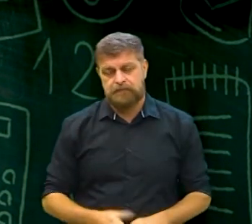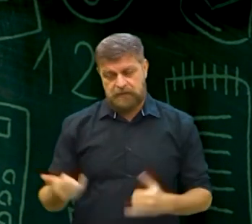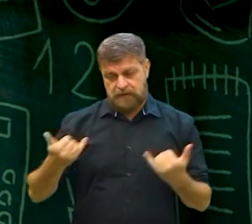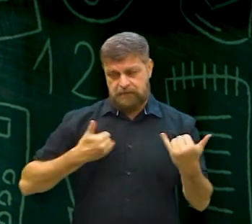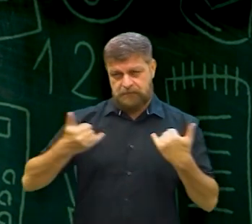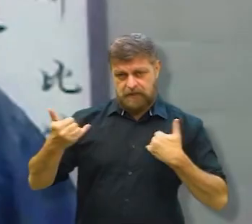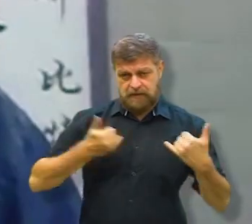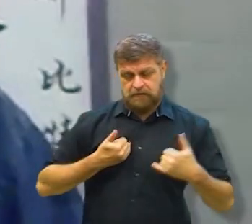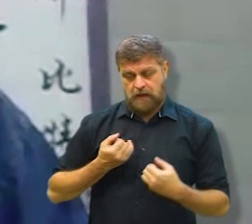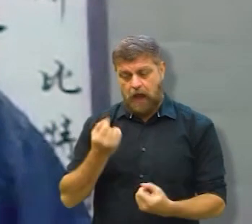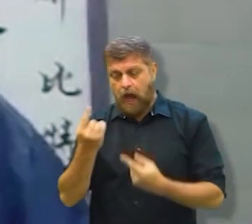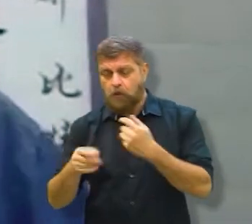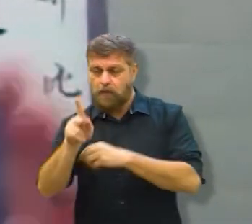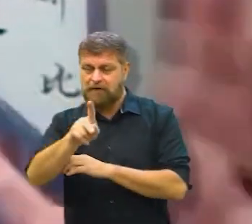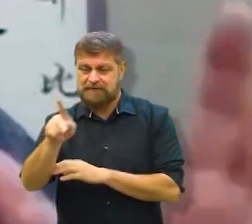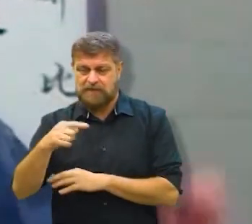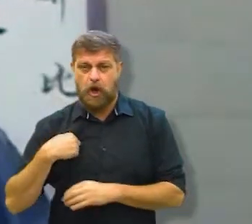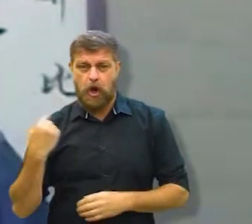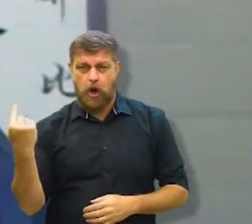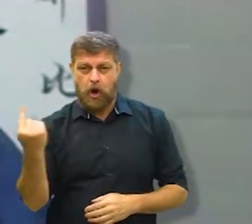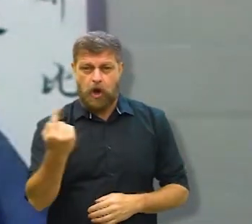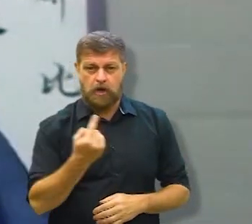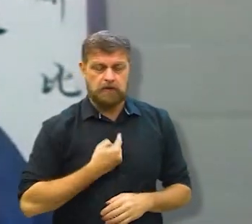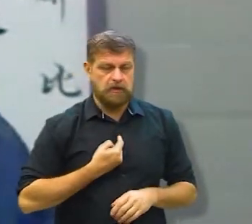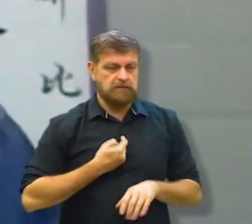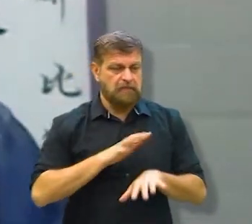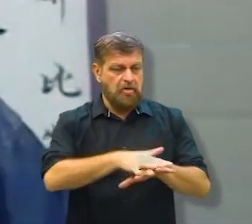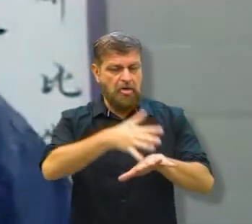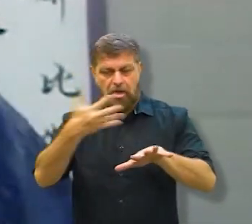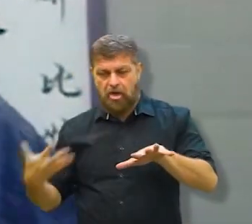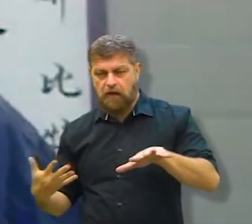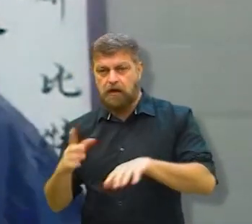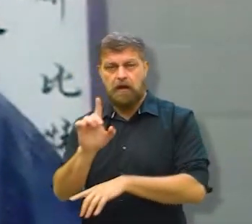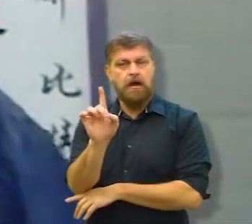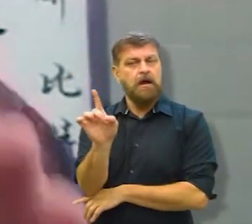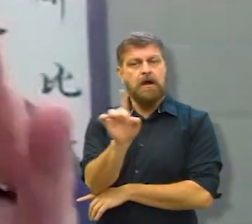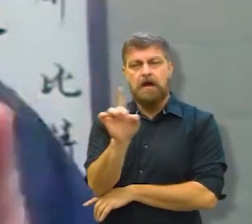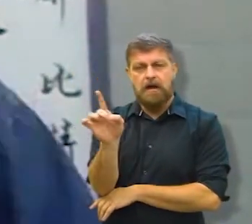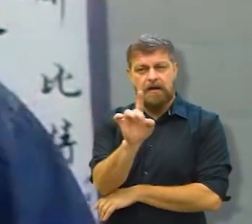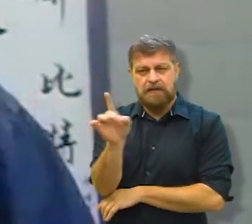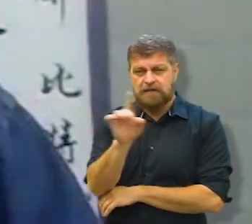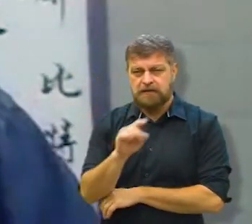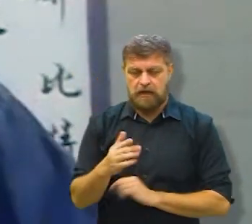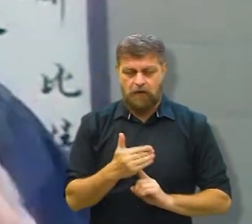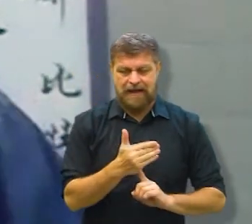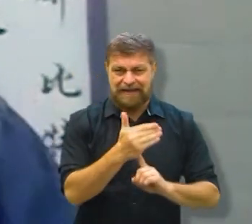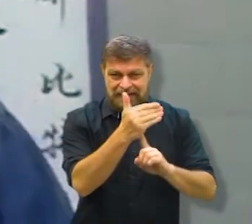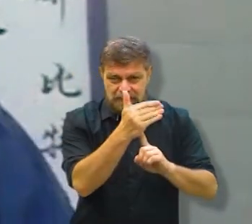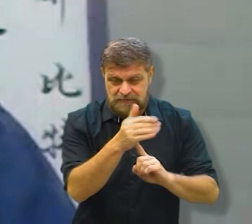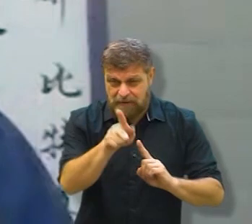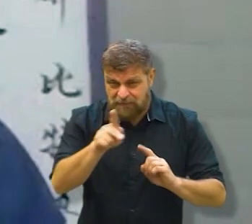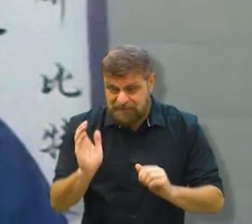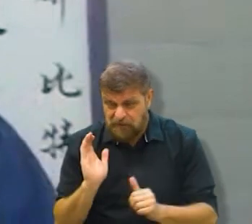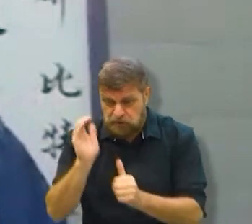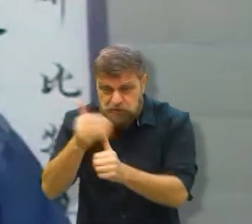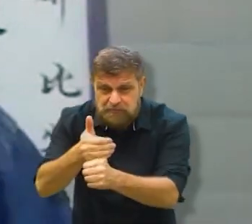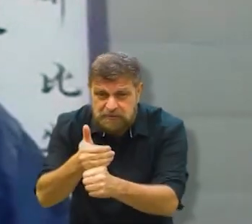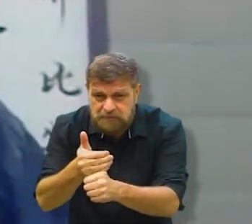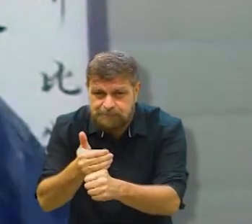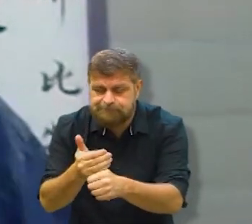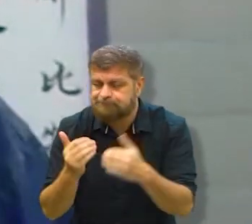tenho ouvido de alguns professores, nós vamos ficar de lado. Não, nenhuma tecnologia